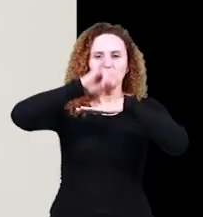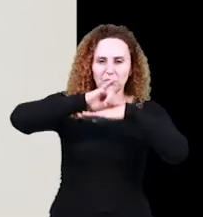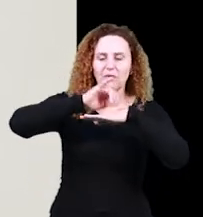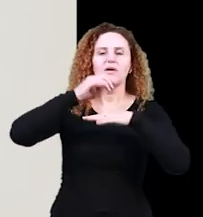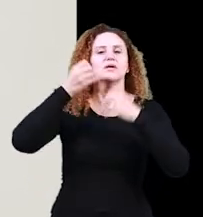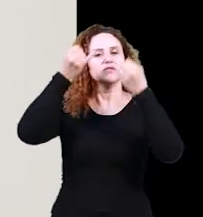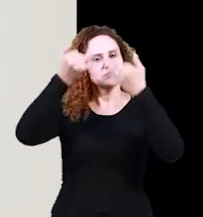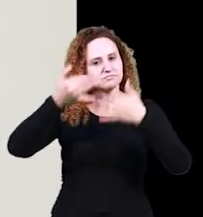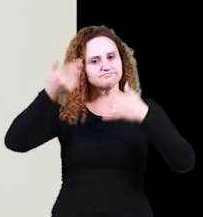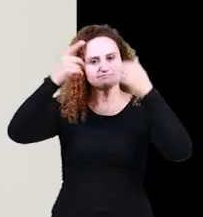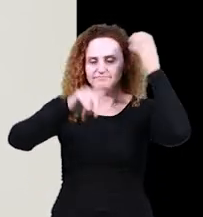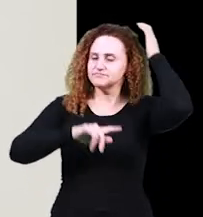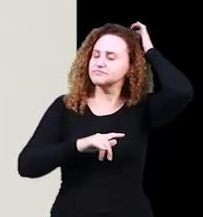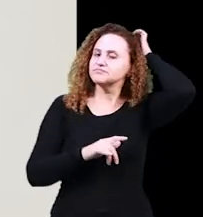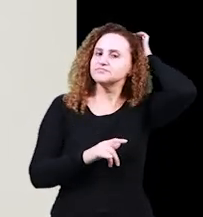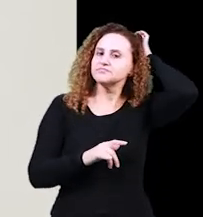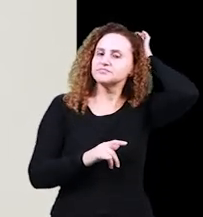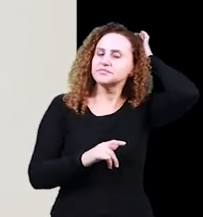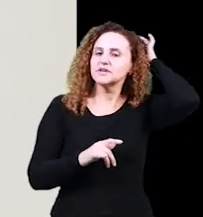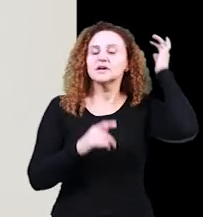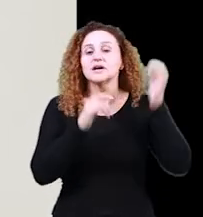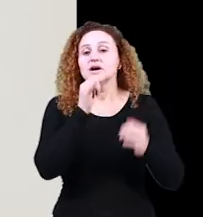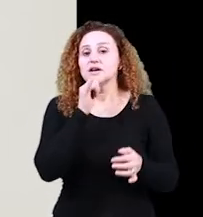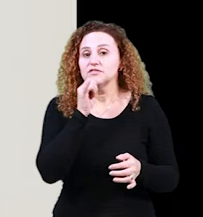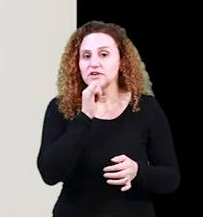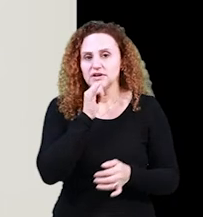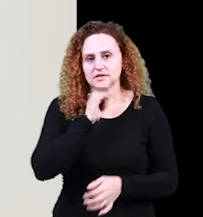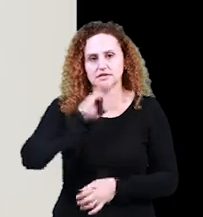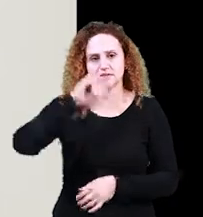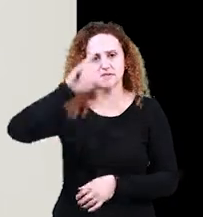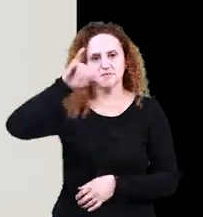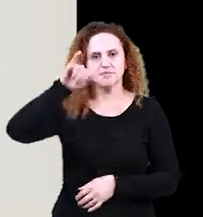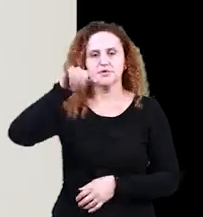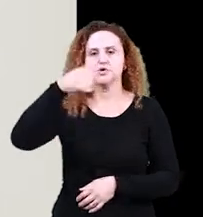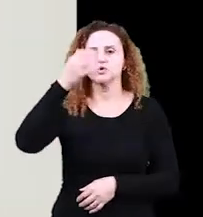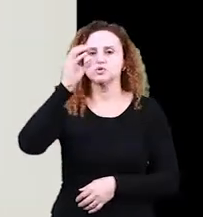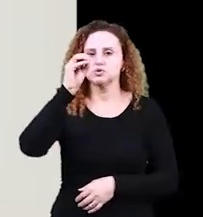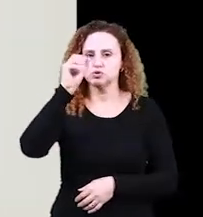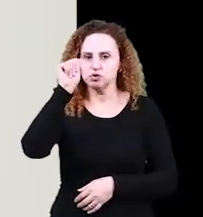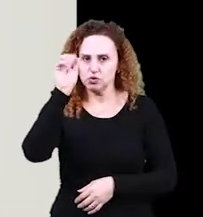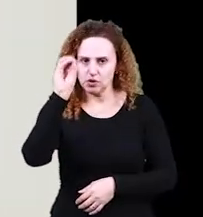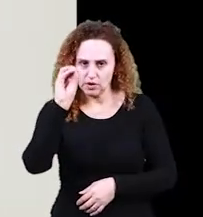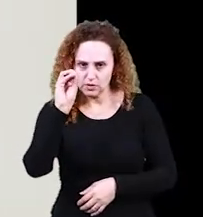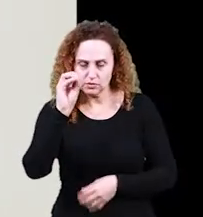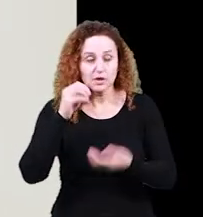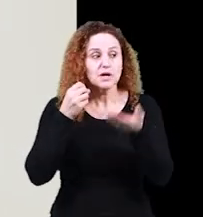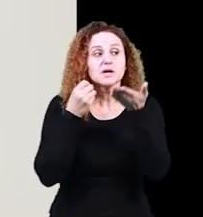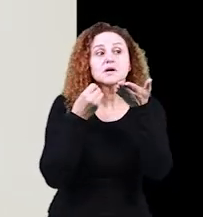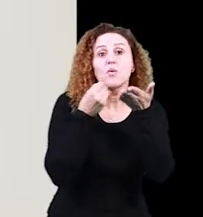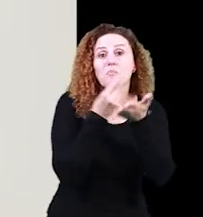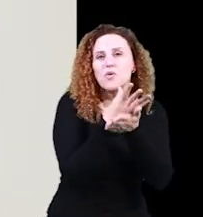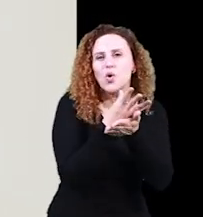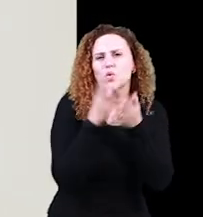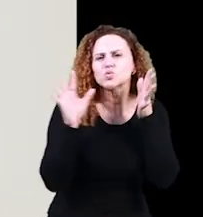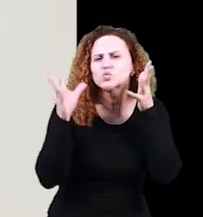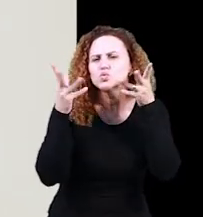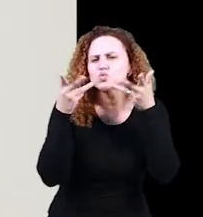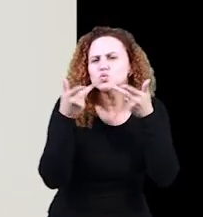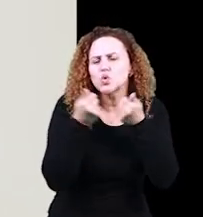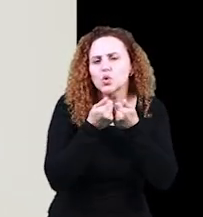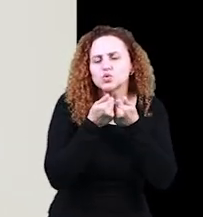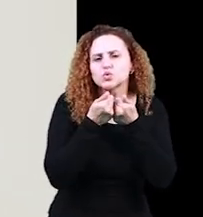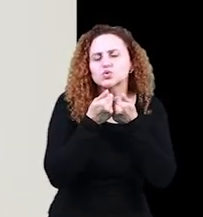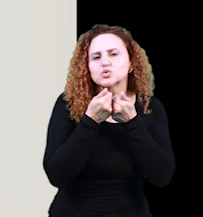mesmo jeito então vejo a gente tem a frase o João comprou todos os livros então vejam que aqui em cima a gente